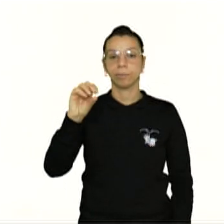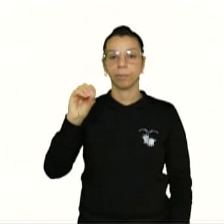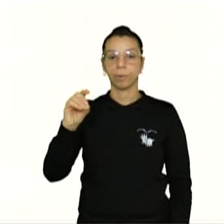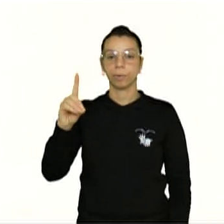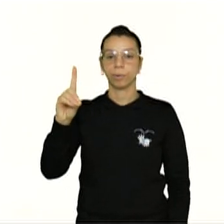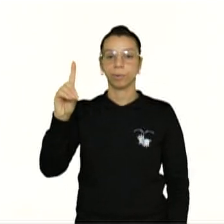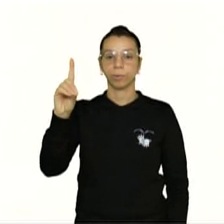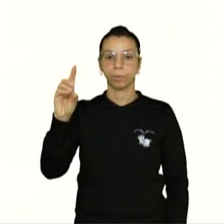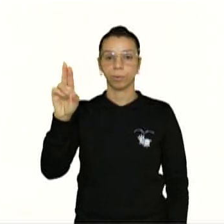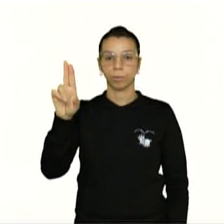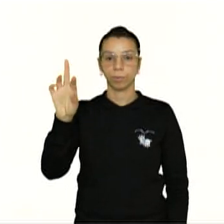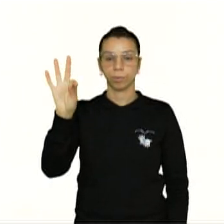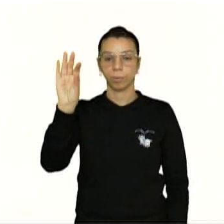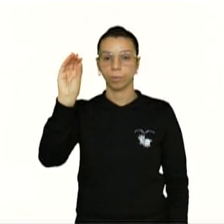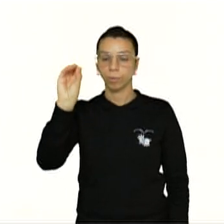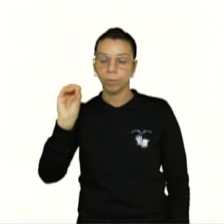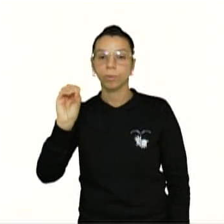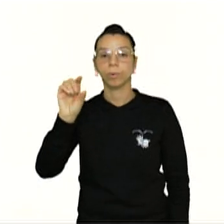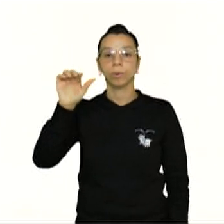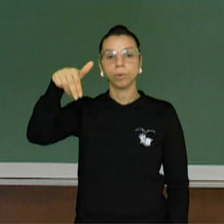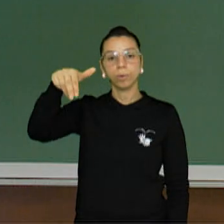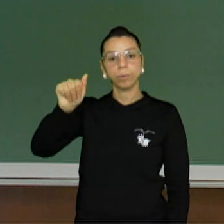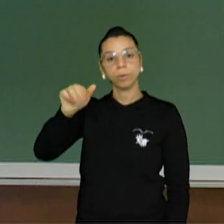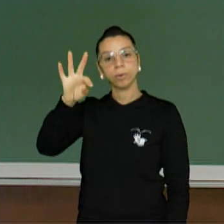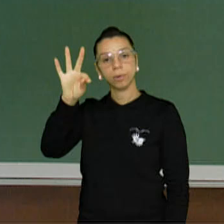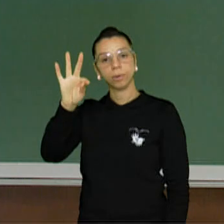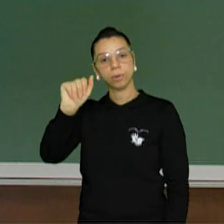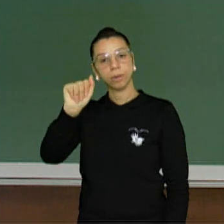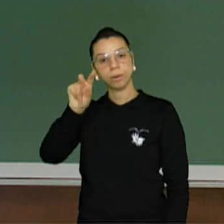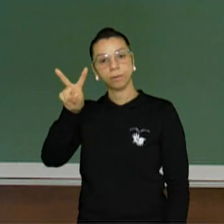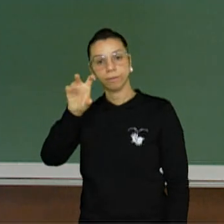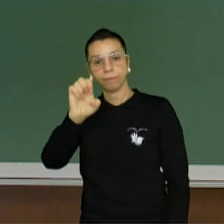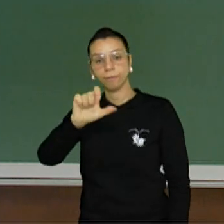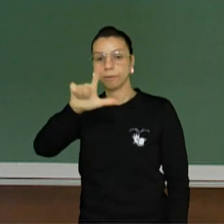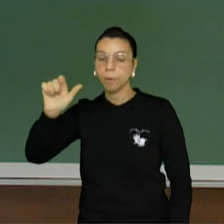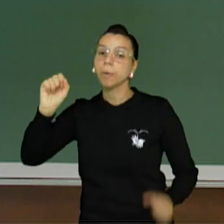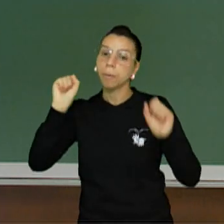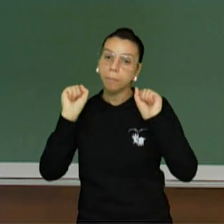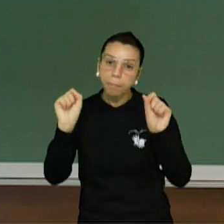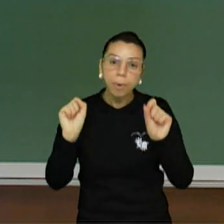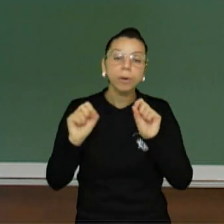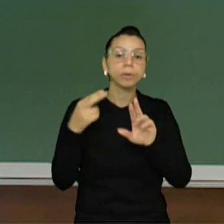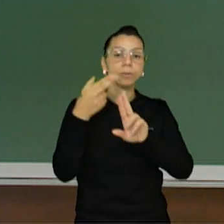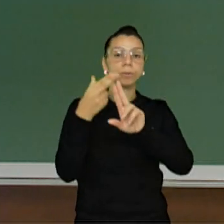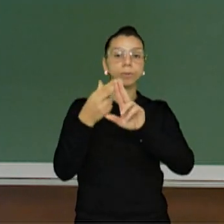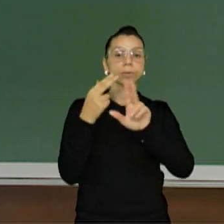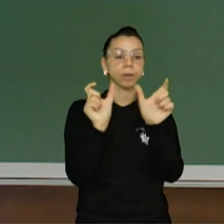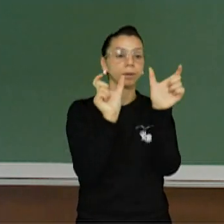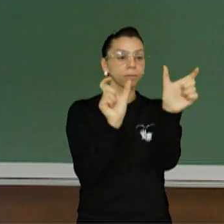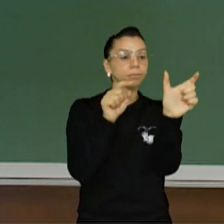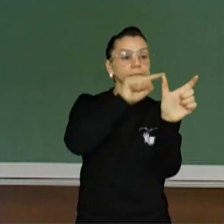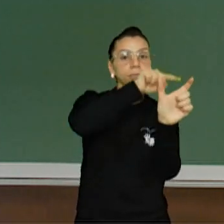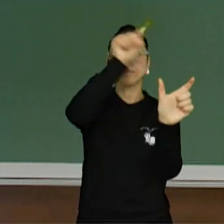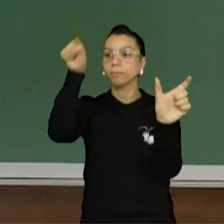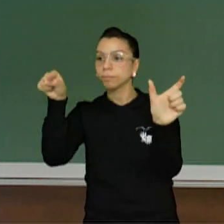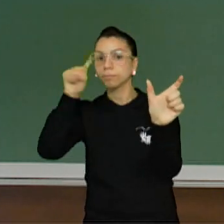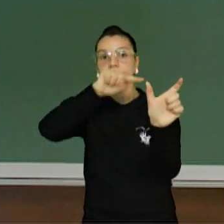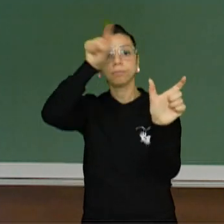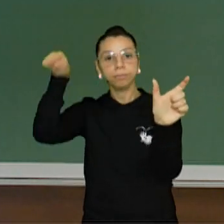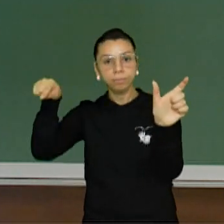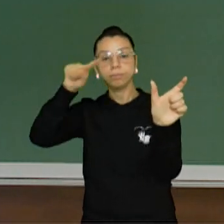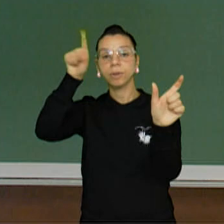a propriedade distributiva, que seria 1 vezes 1, 1. 1 vezes menos A, menos